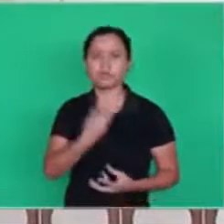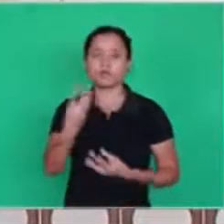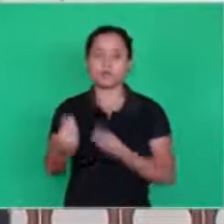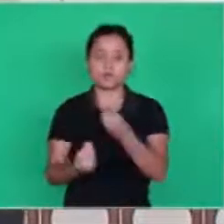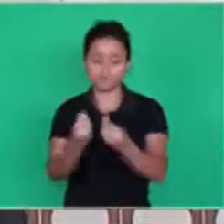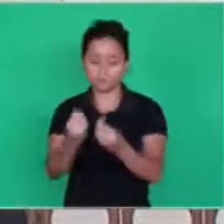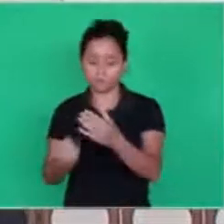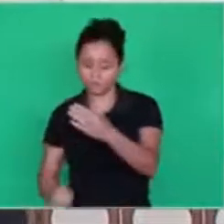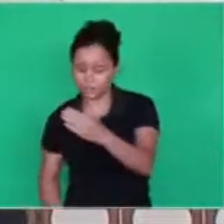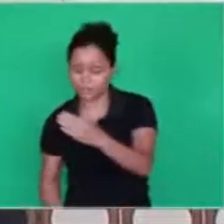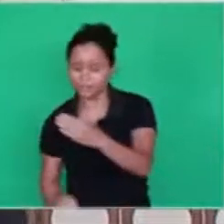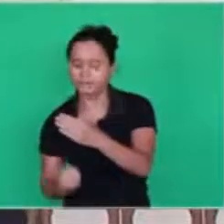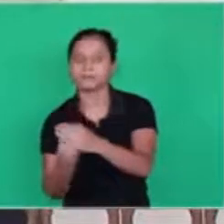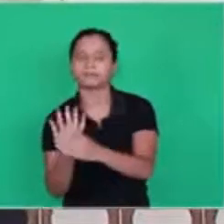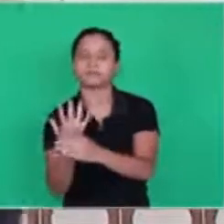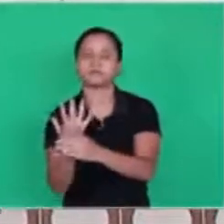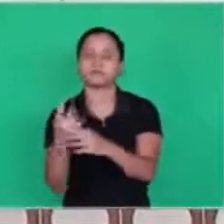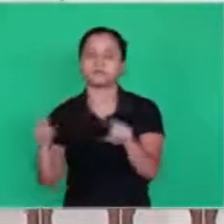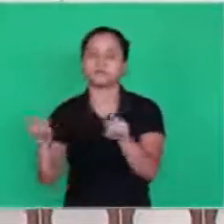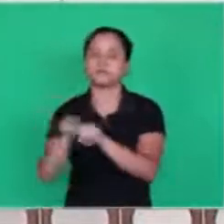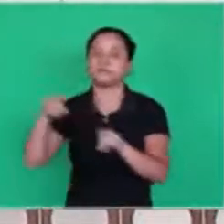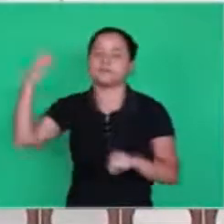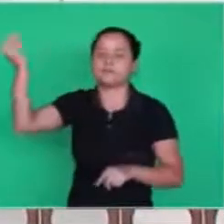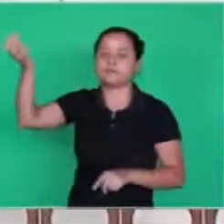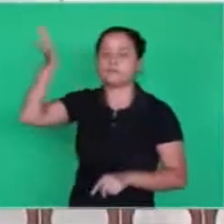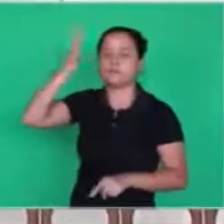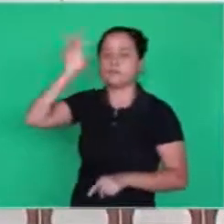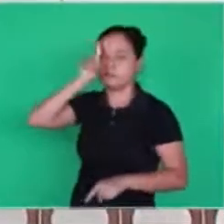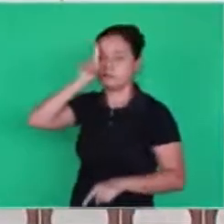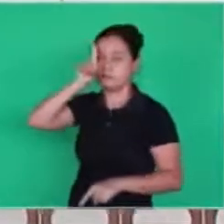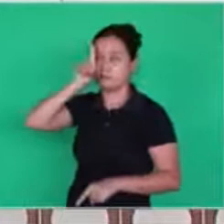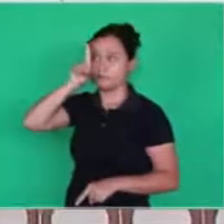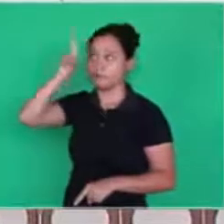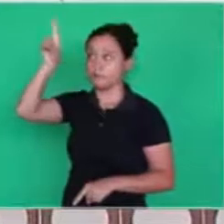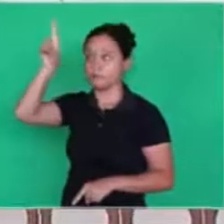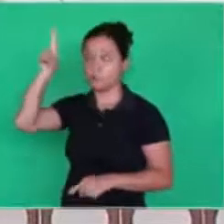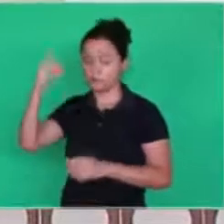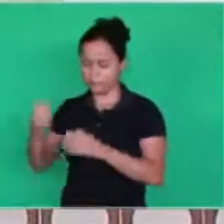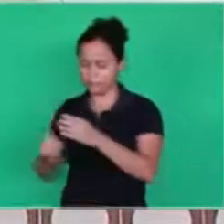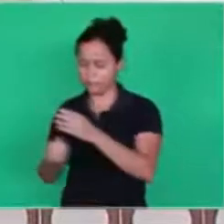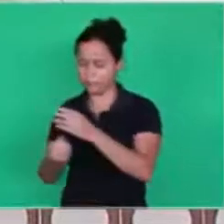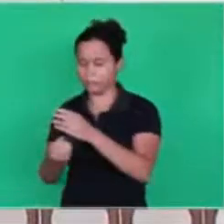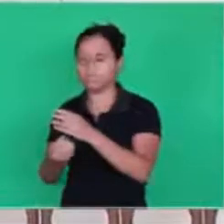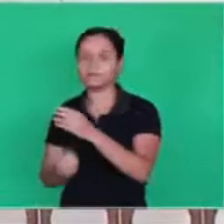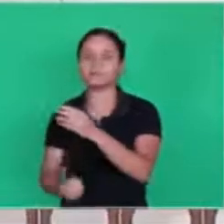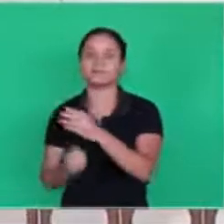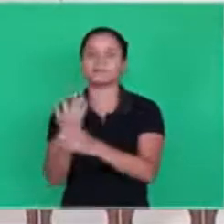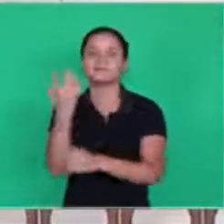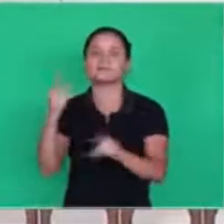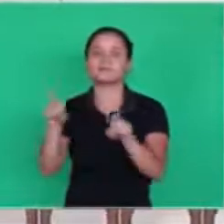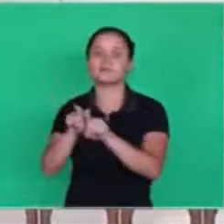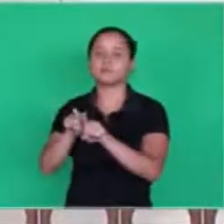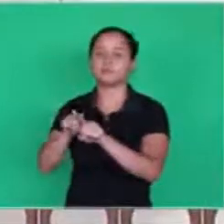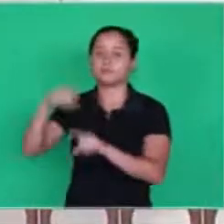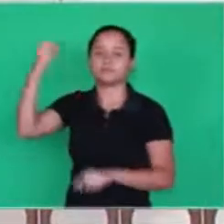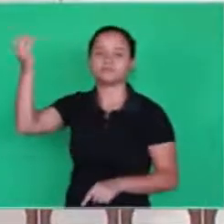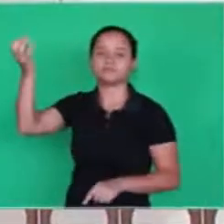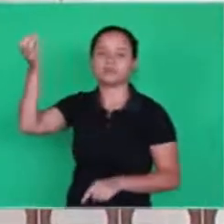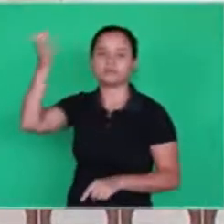revela. Então, Deus cria e revela o que está em sua volta. Isso é como